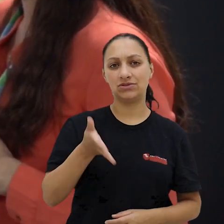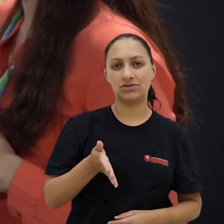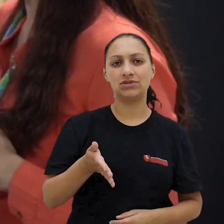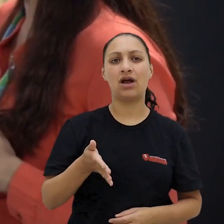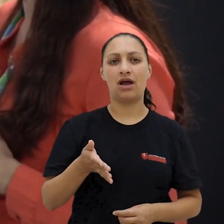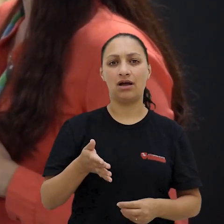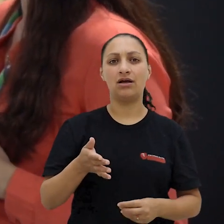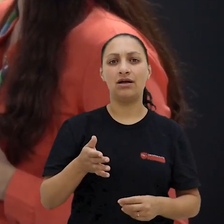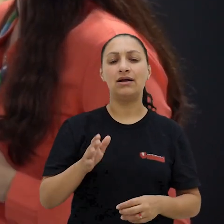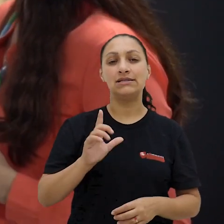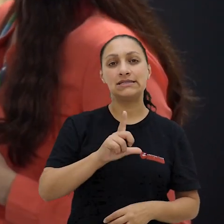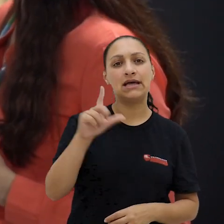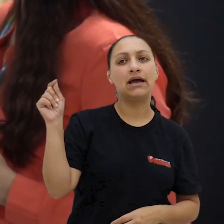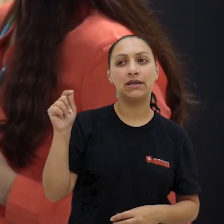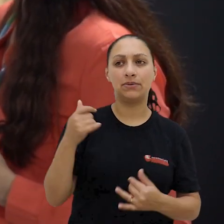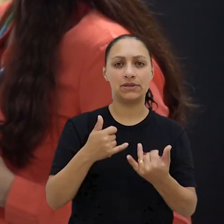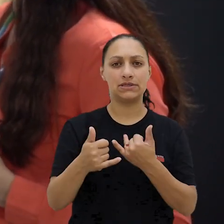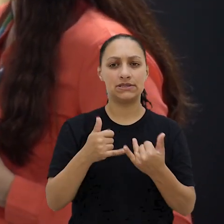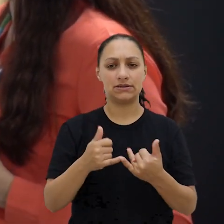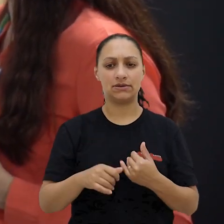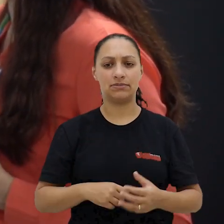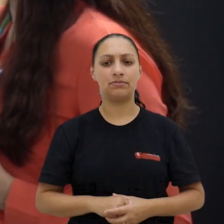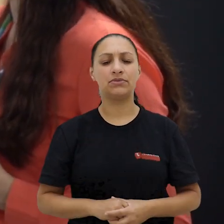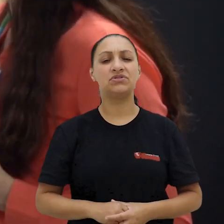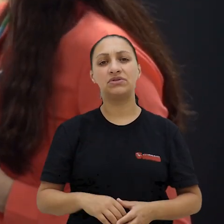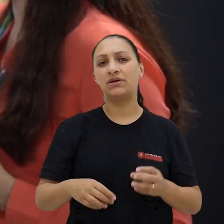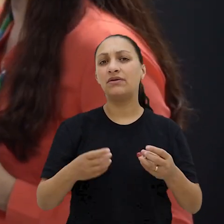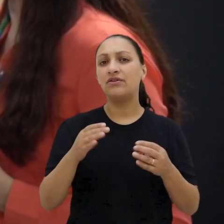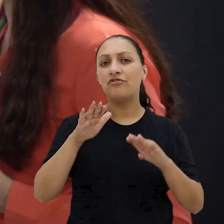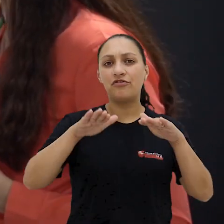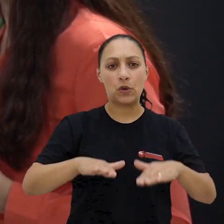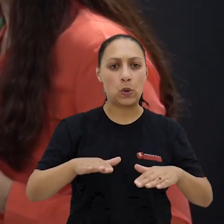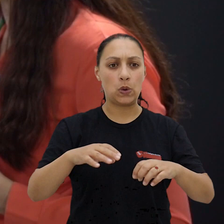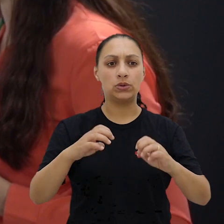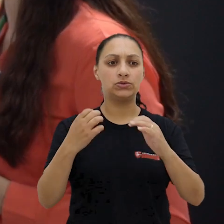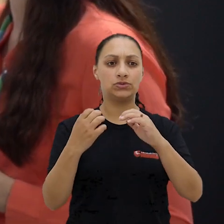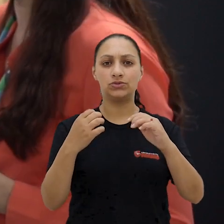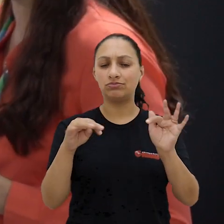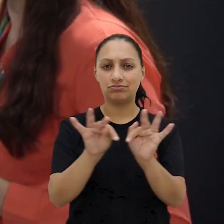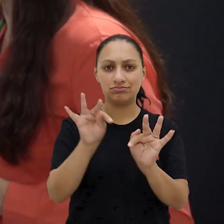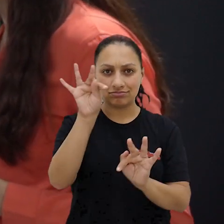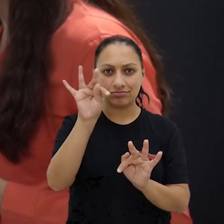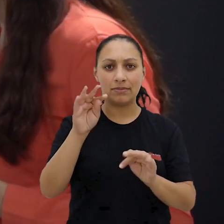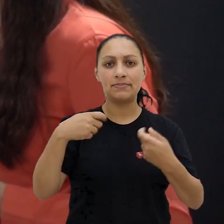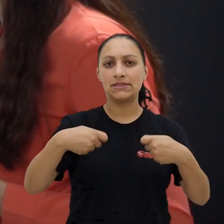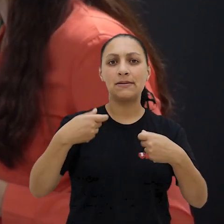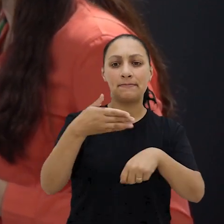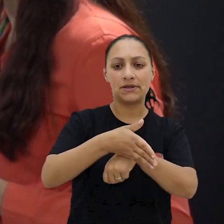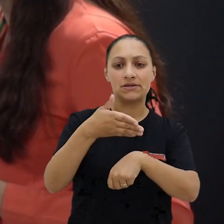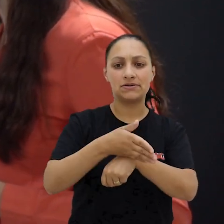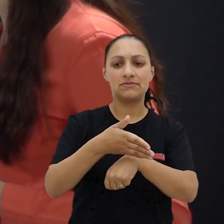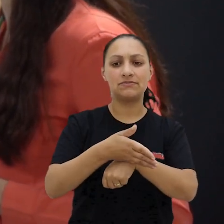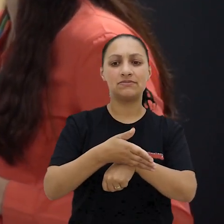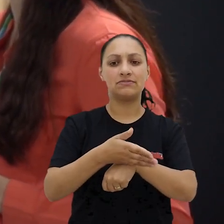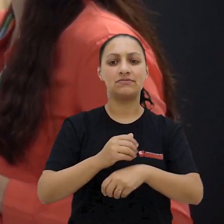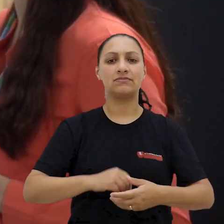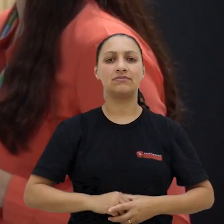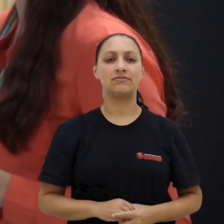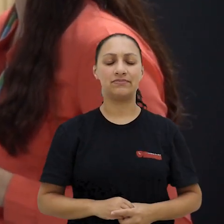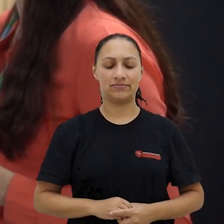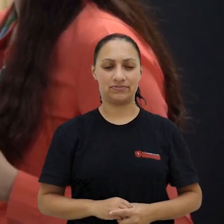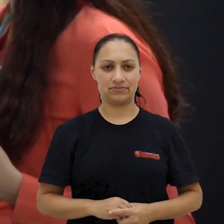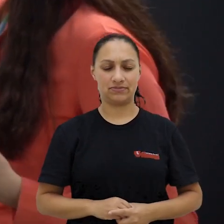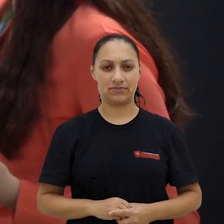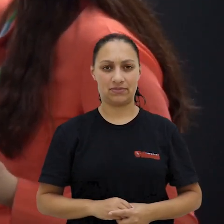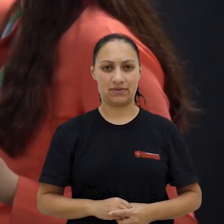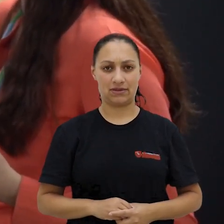né? Que é uma empresa madura que já está há um tempo no parque, tem que participar, senão não vai ter os pontos. Exatamente. E não vai conseguir se manter